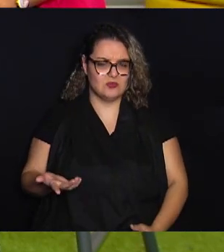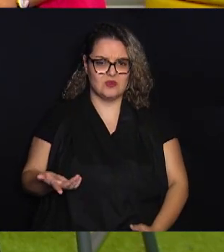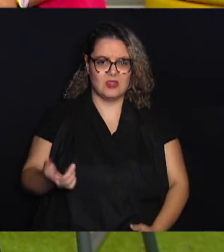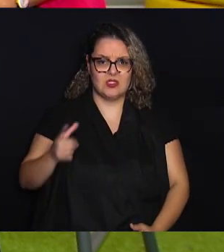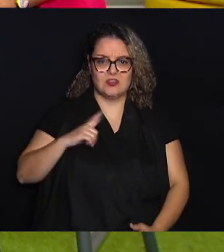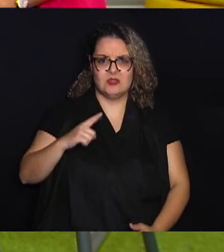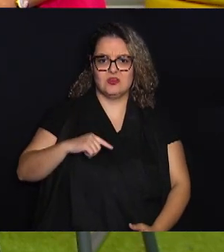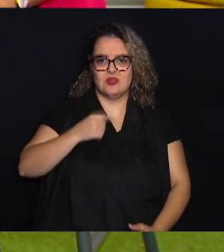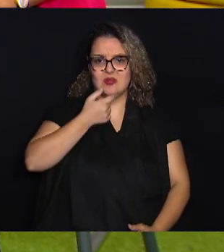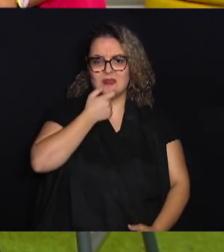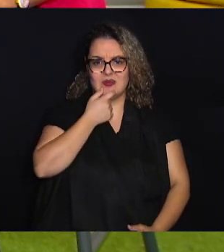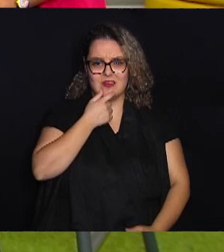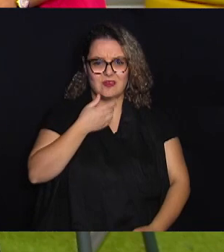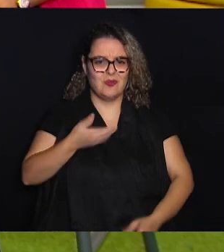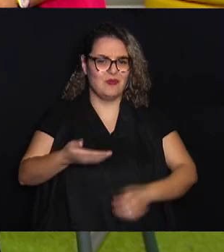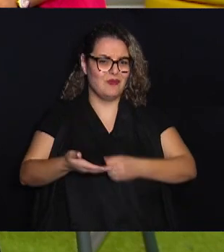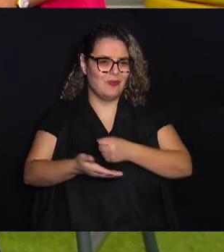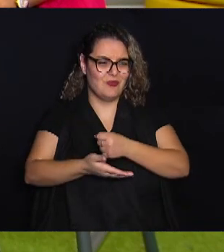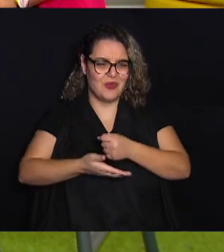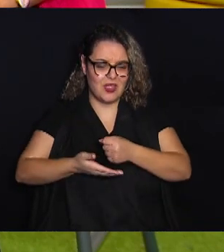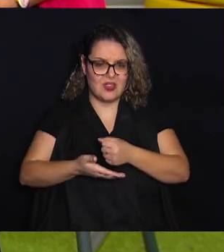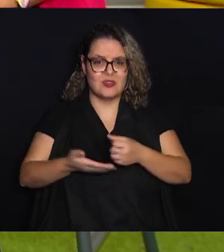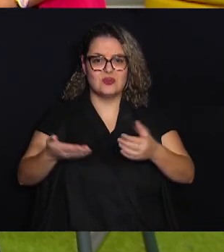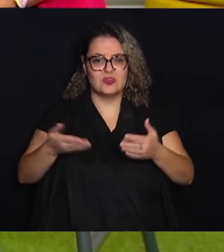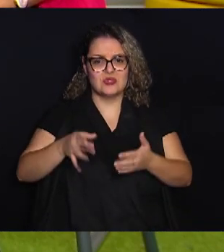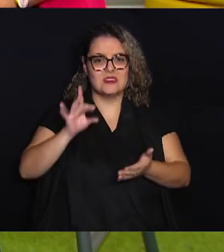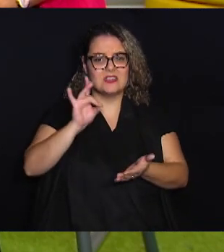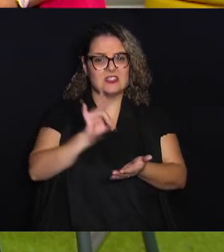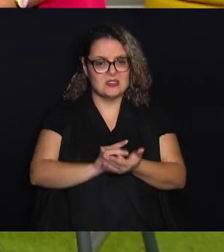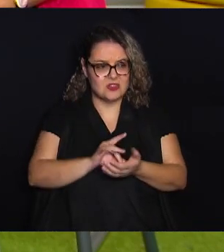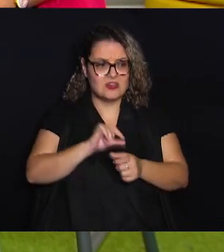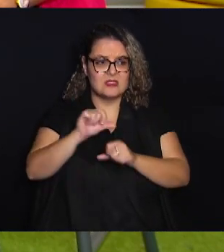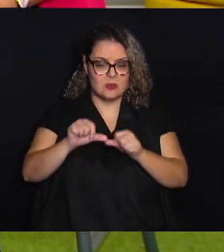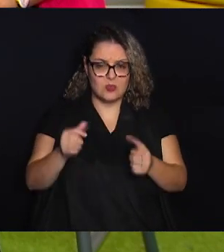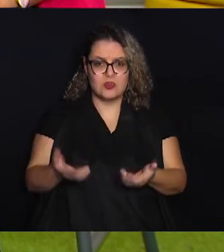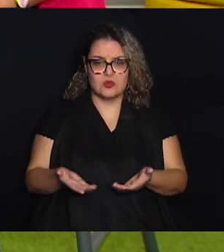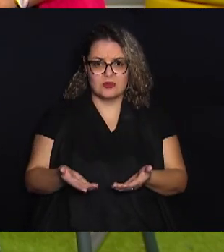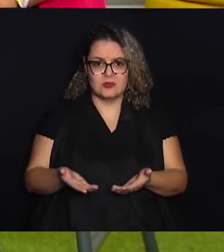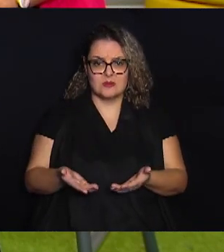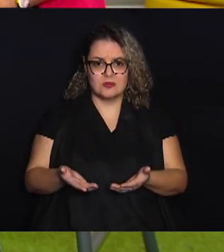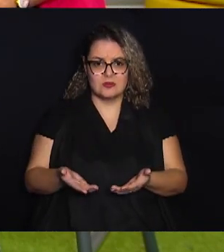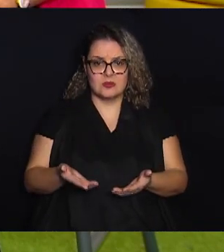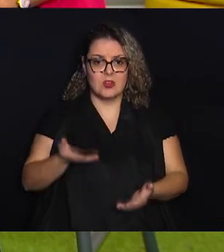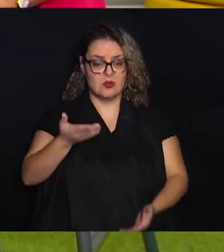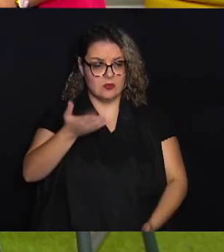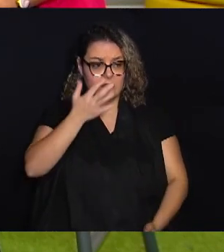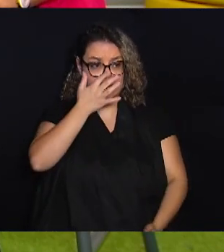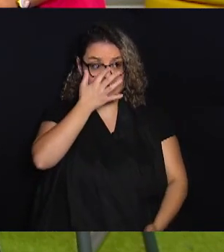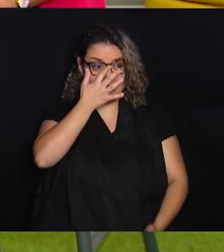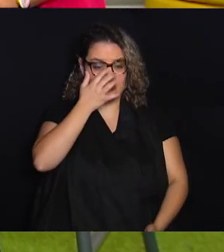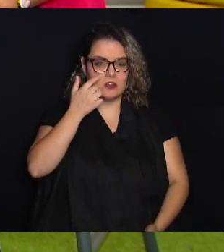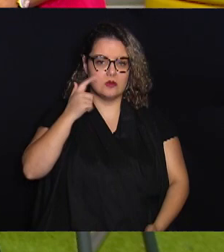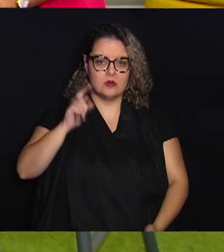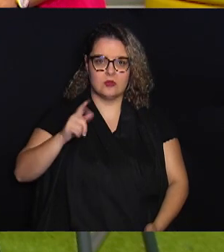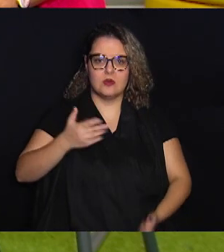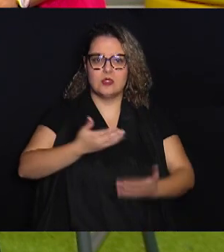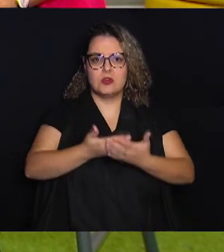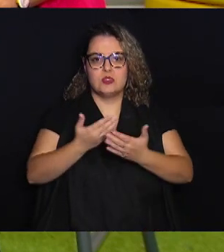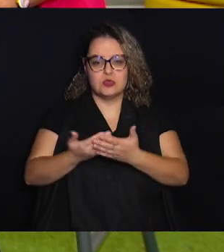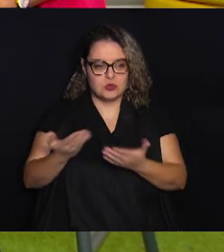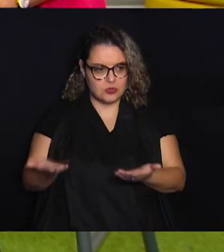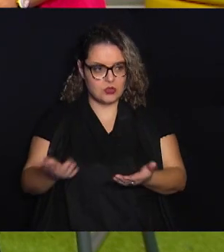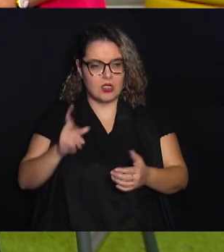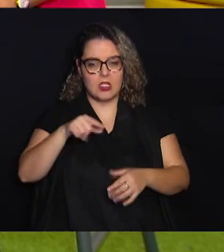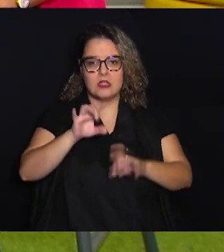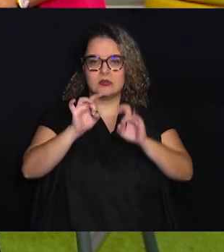gente tinha um inglês que era básico. Hoje essa realidade mudou. Você que evidentemente estudou para isso,